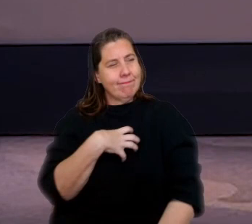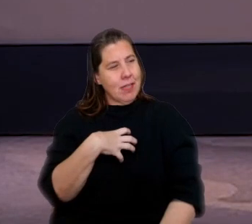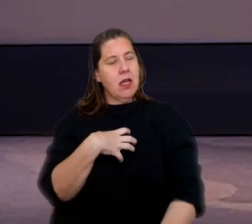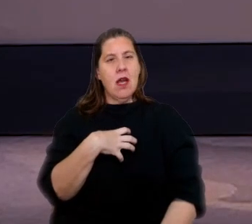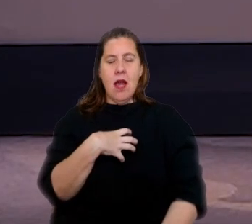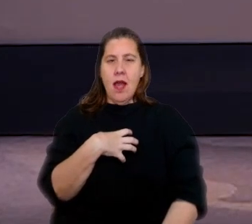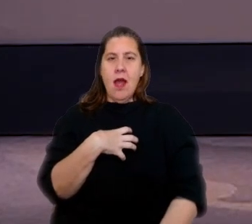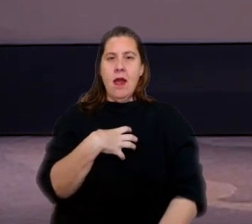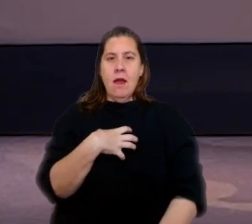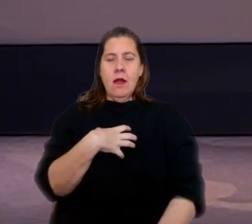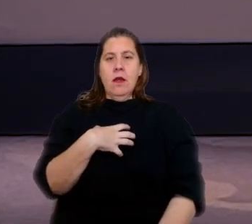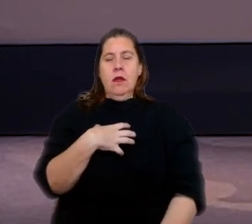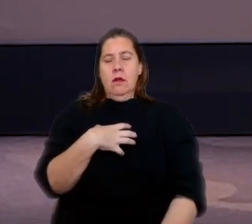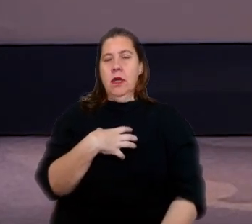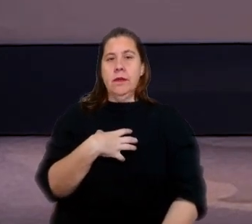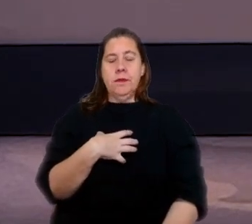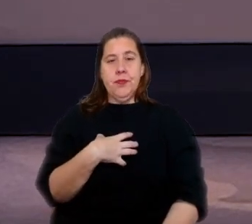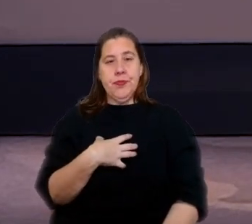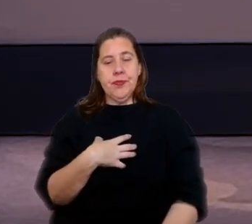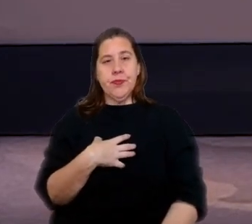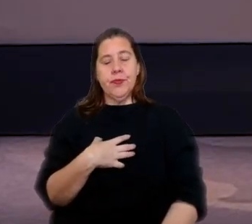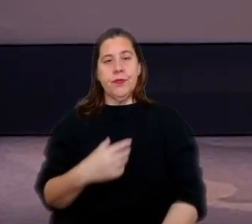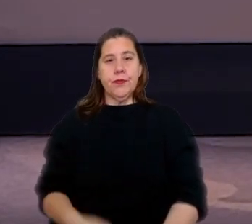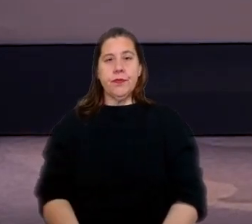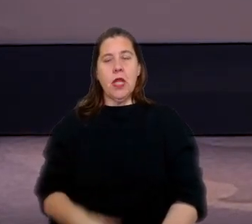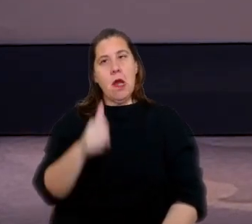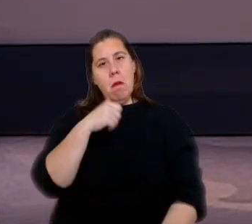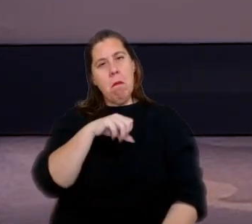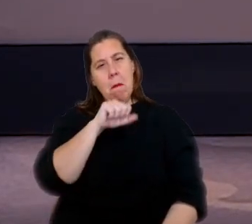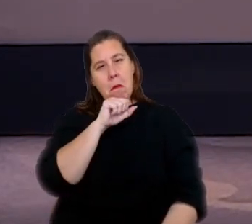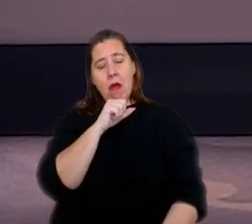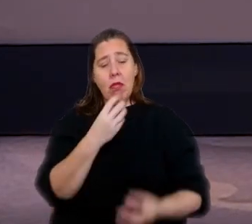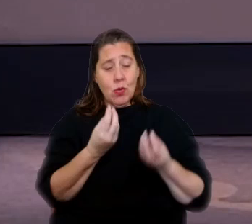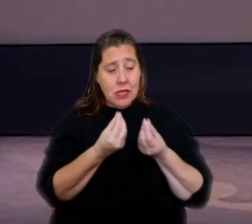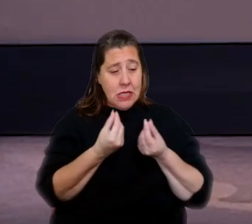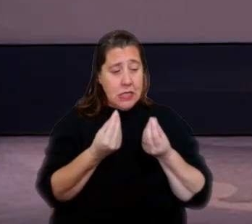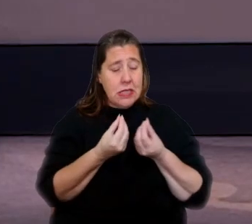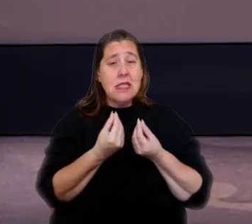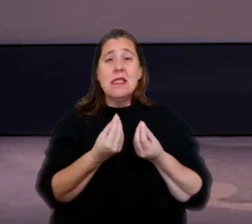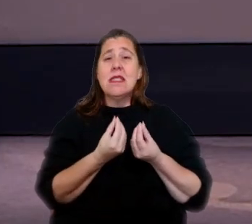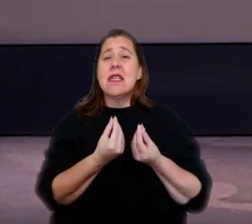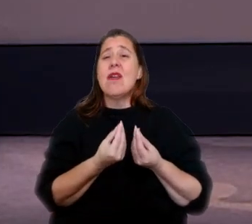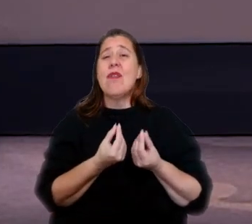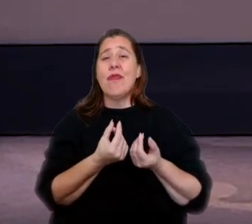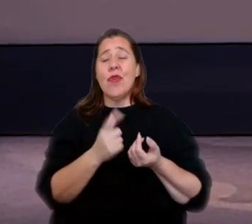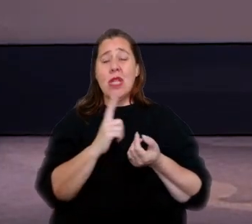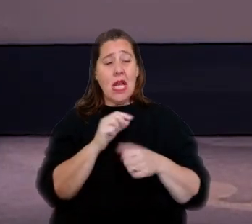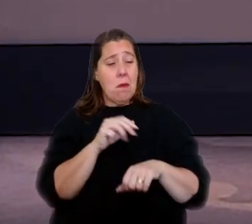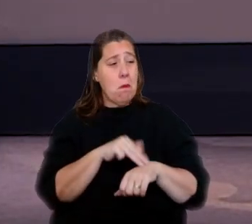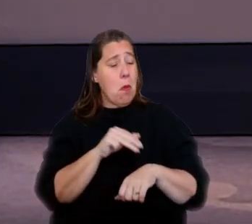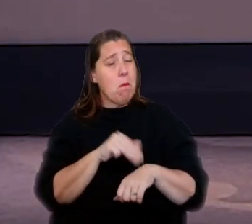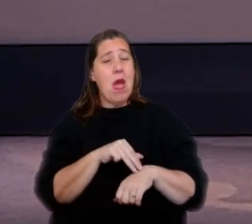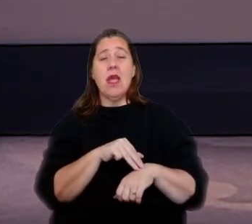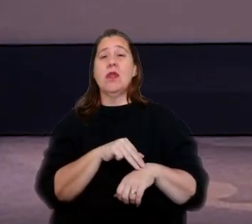o que me choca nas duas vezes que eu vi o filme é como uma mãe tão delicada, que deita na relva,